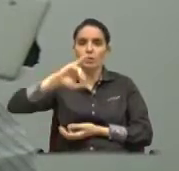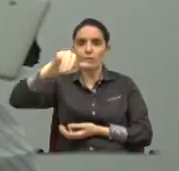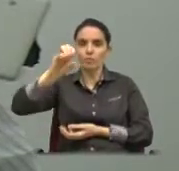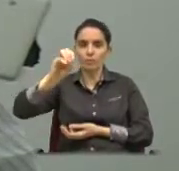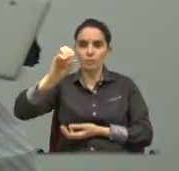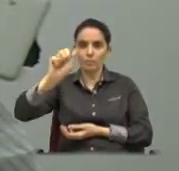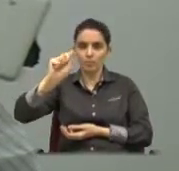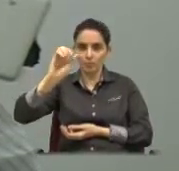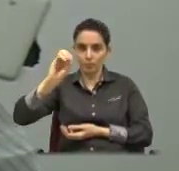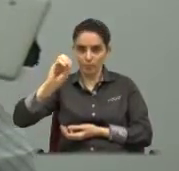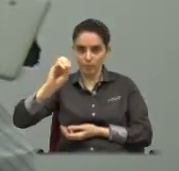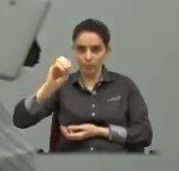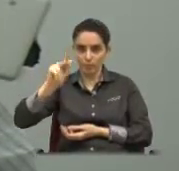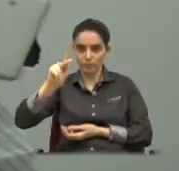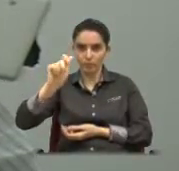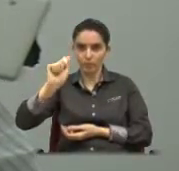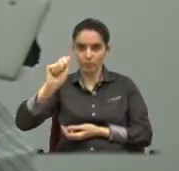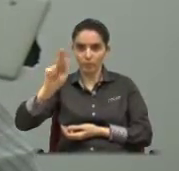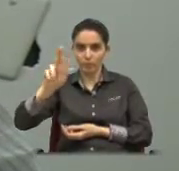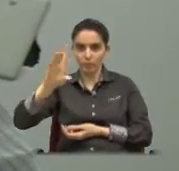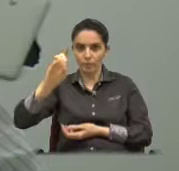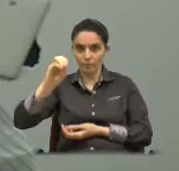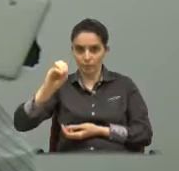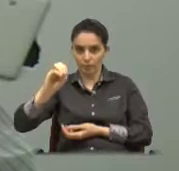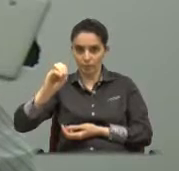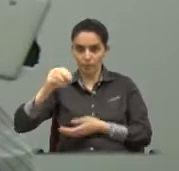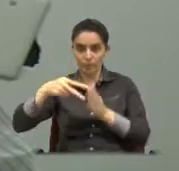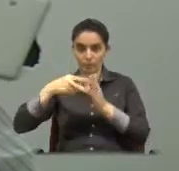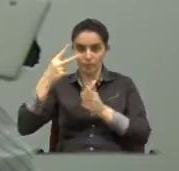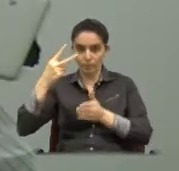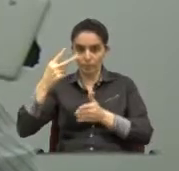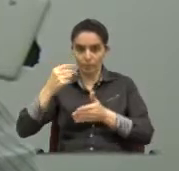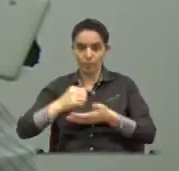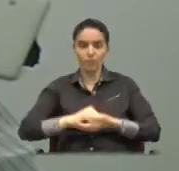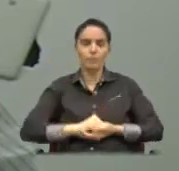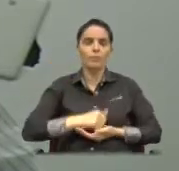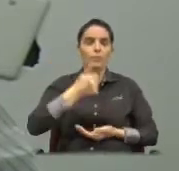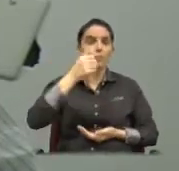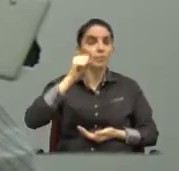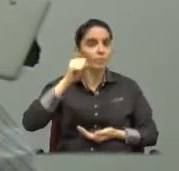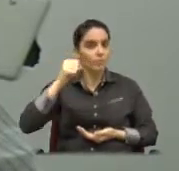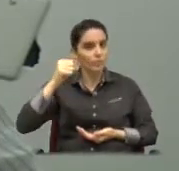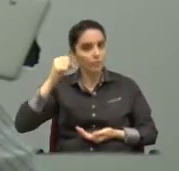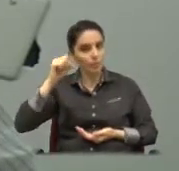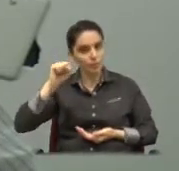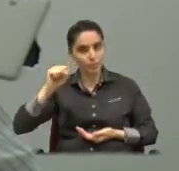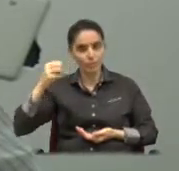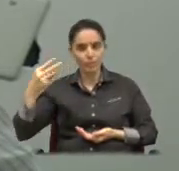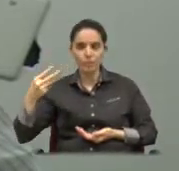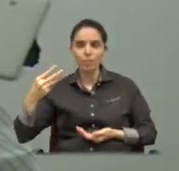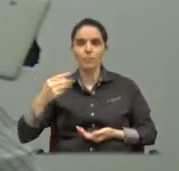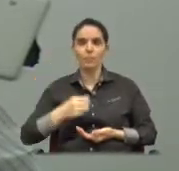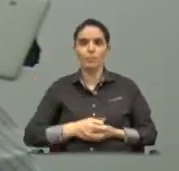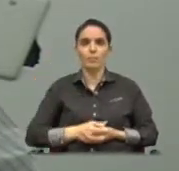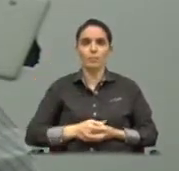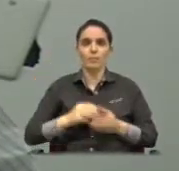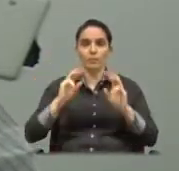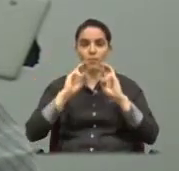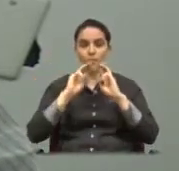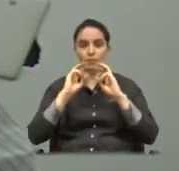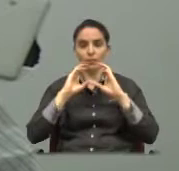de Basílica Menor em 1983. A Conferência Nacional dos Bispos do